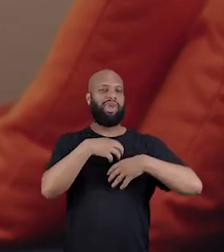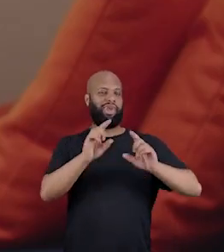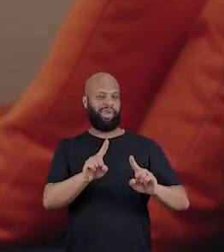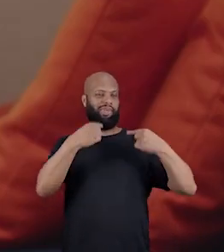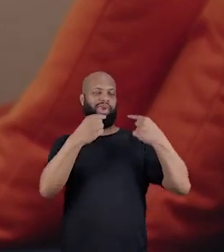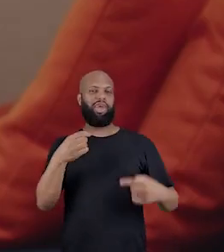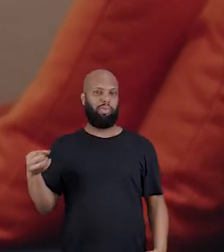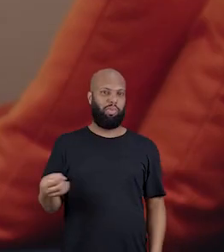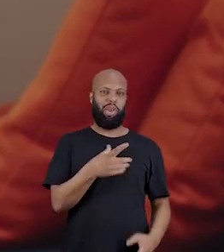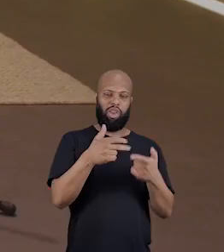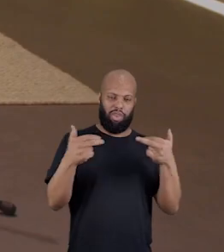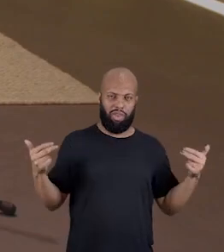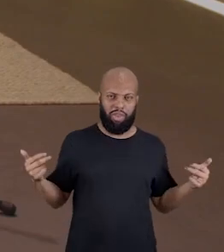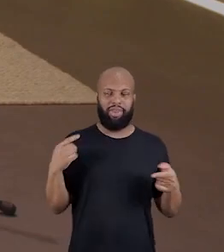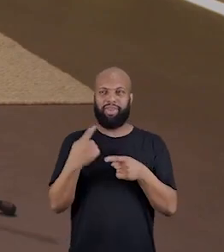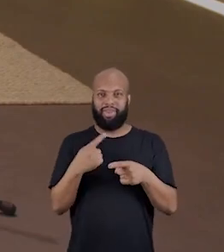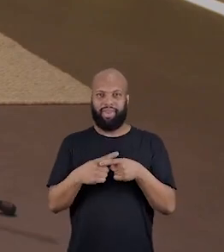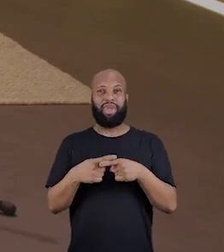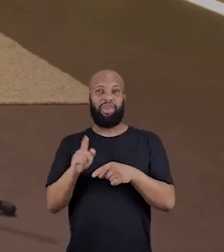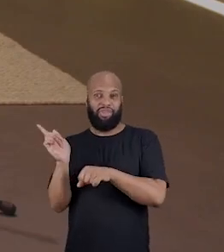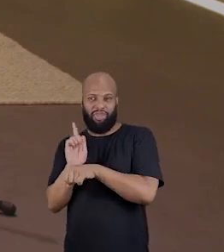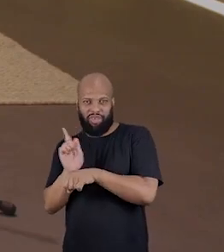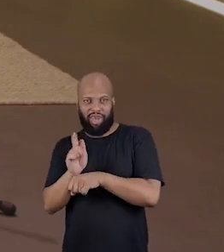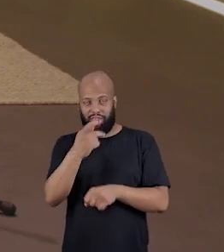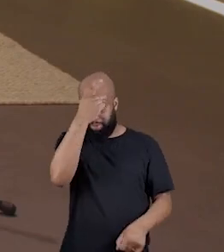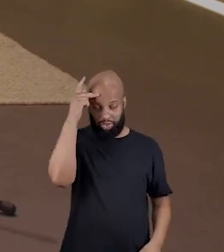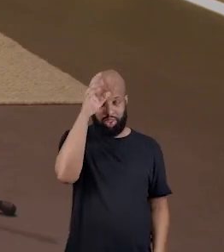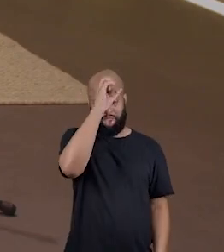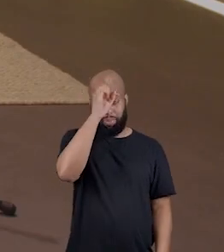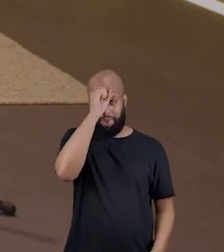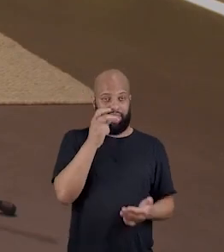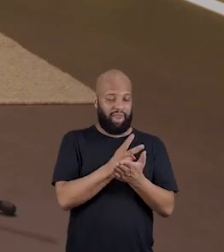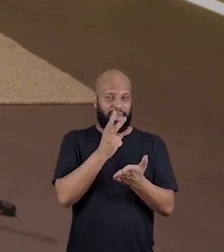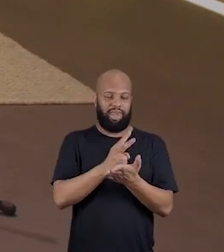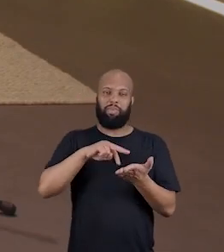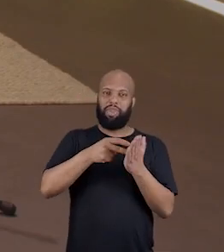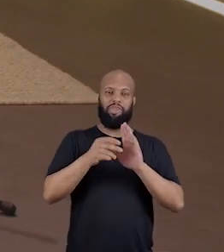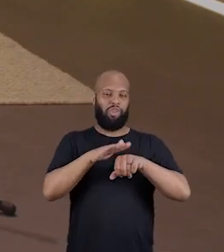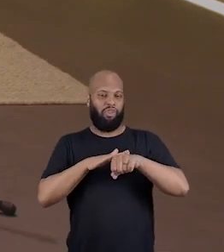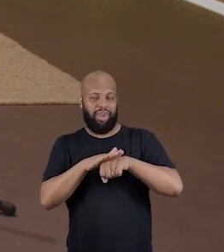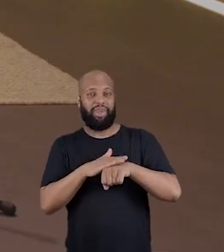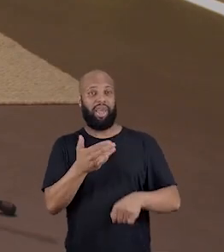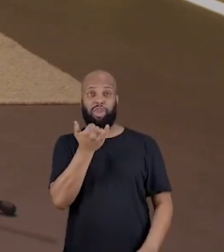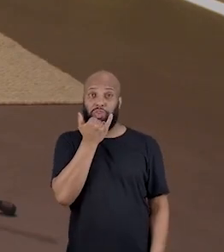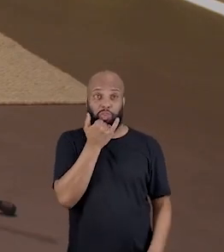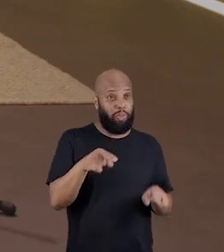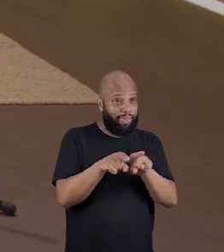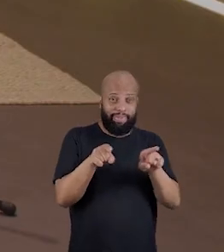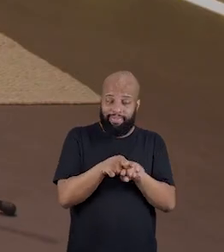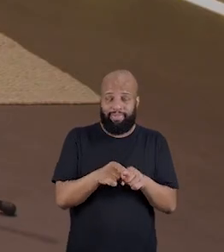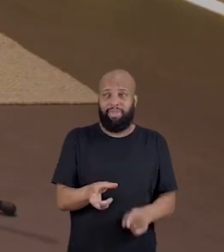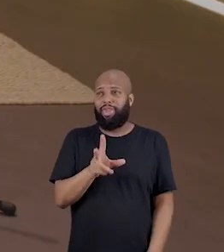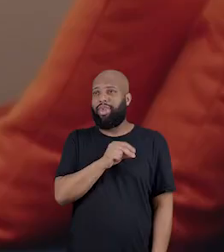sentindo desafiada por uma nova coisa. Porque, gente, gerir pessoas é aprender o tempo todo. É conversar, é pedir